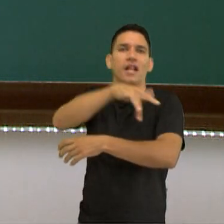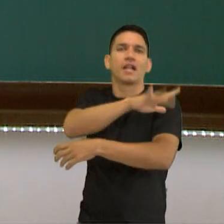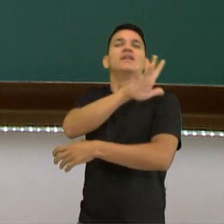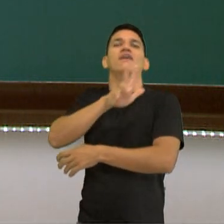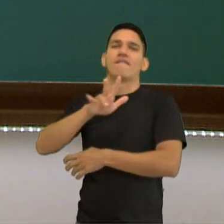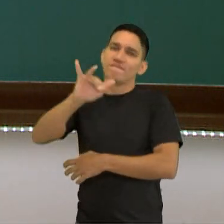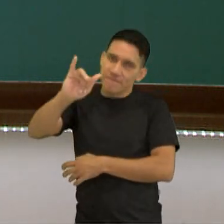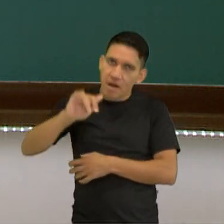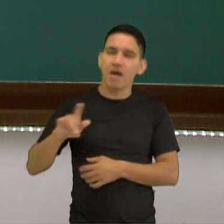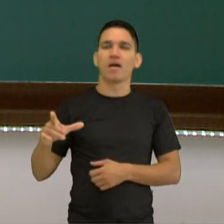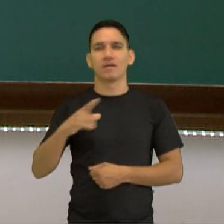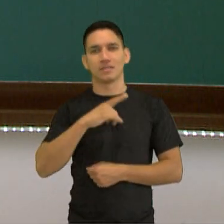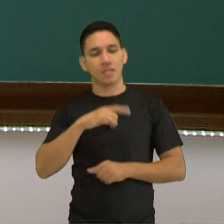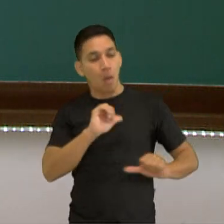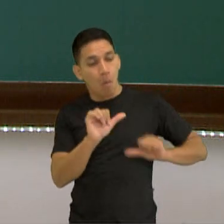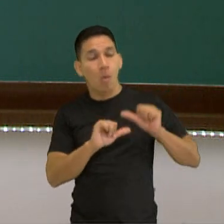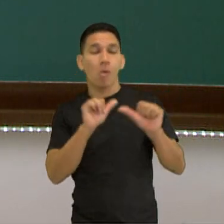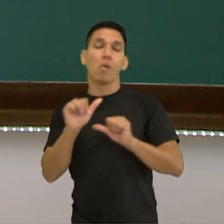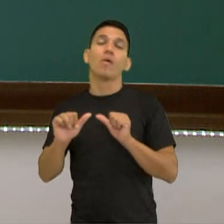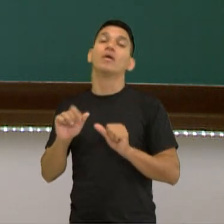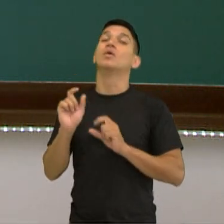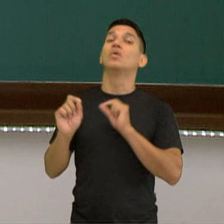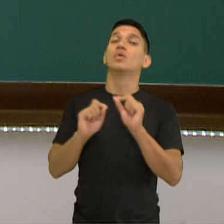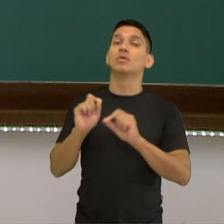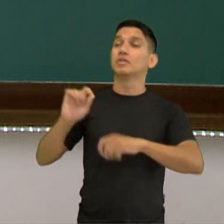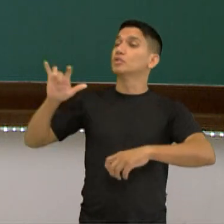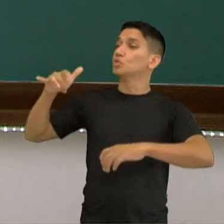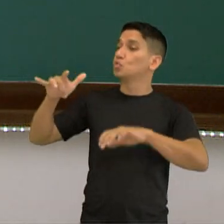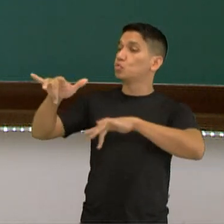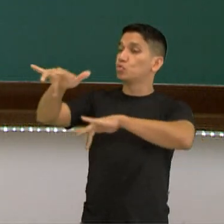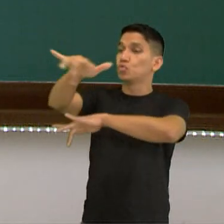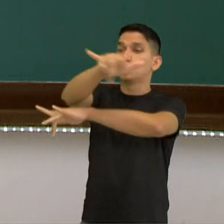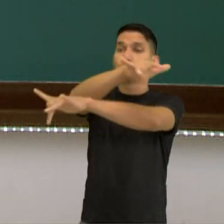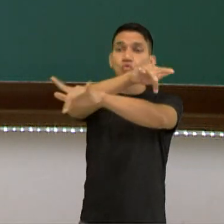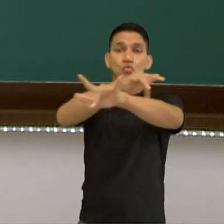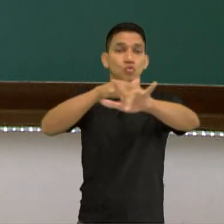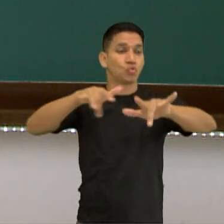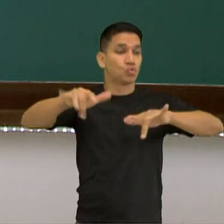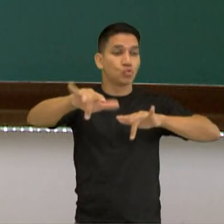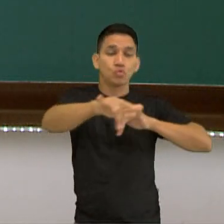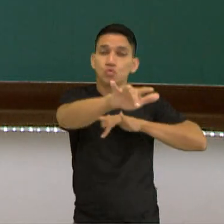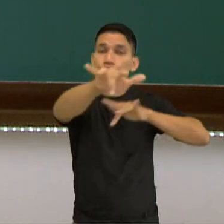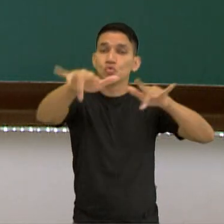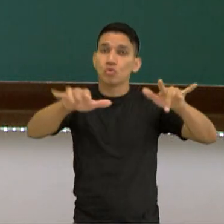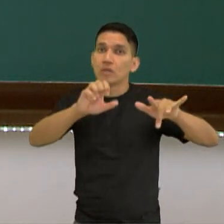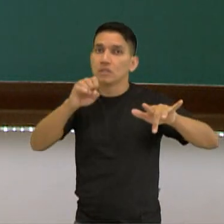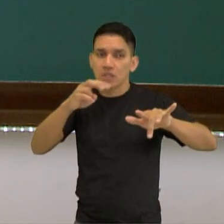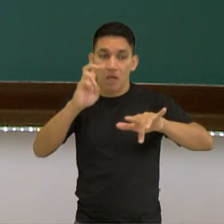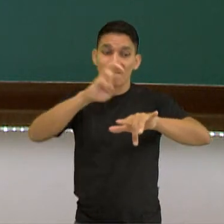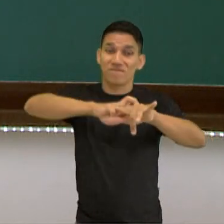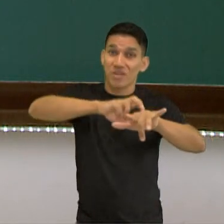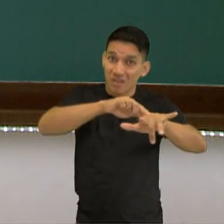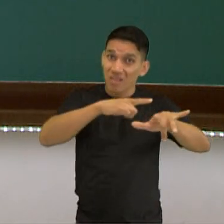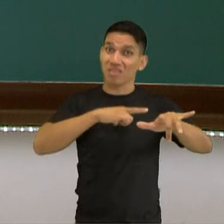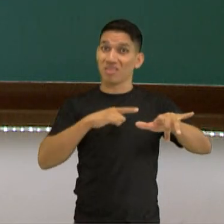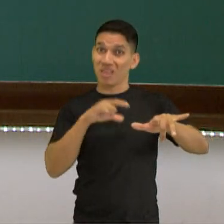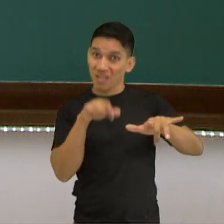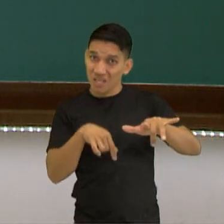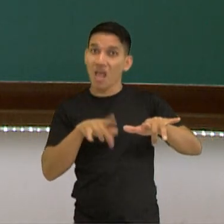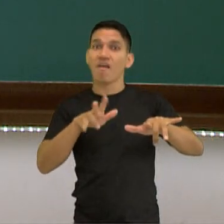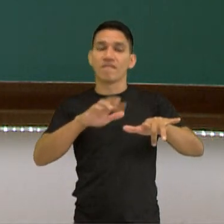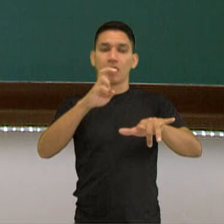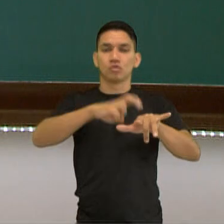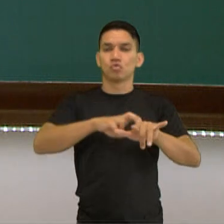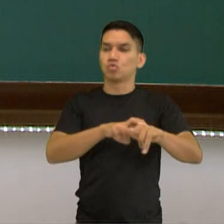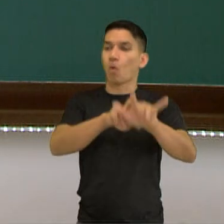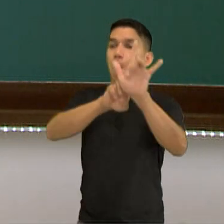larvas passam por modificações, viram um mosquito adulto e se eles estiverem contendo o vírus, eles vão